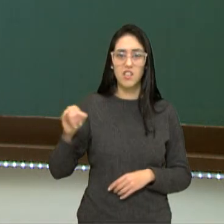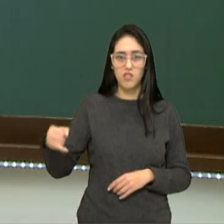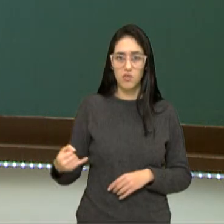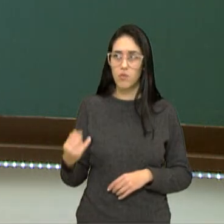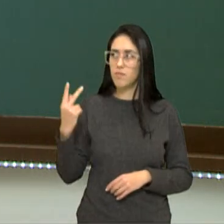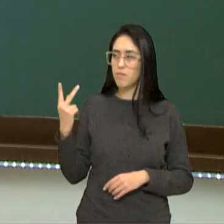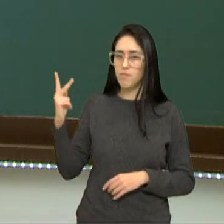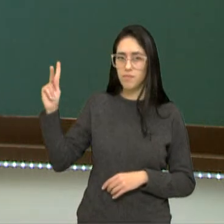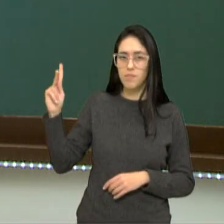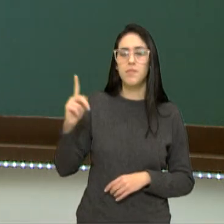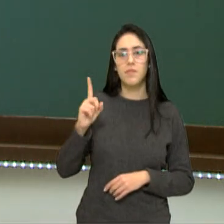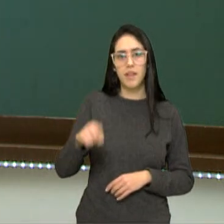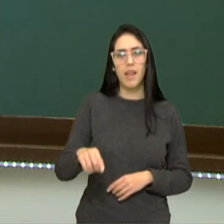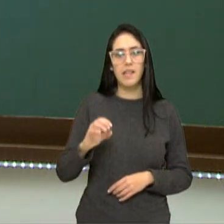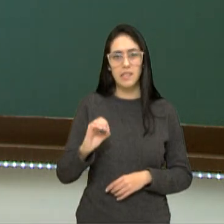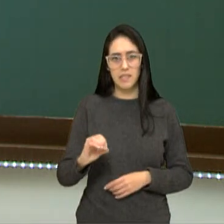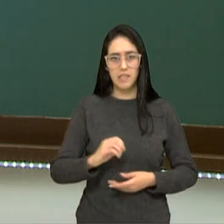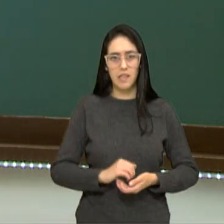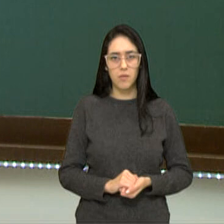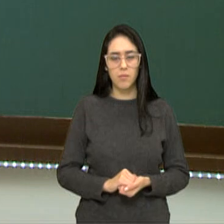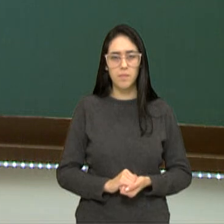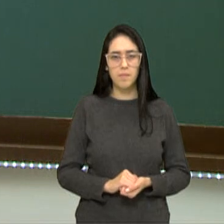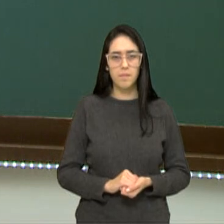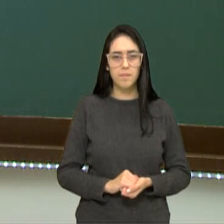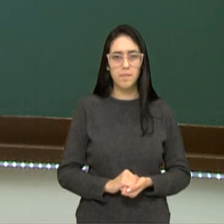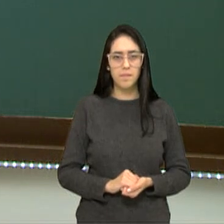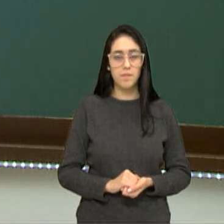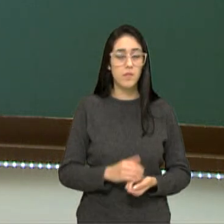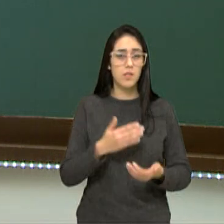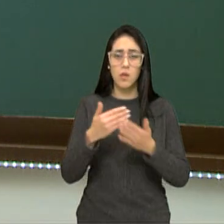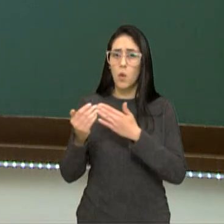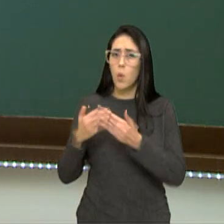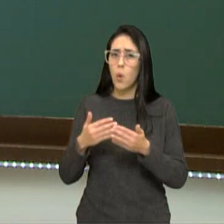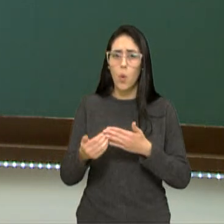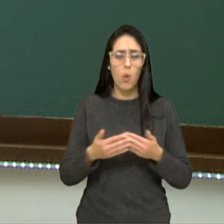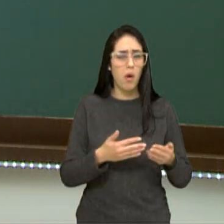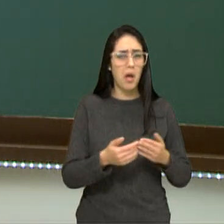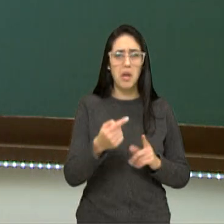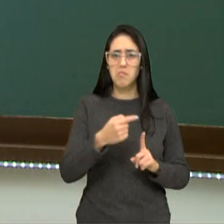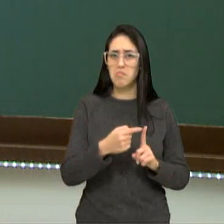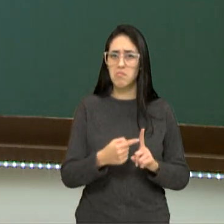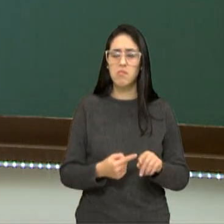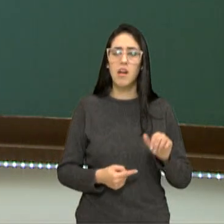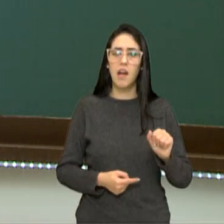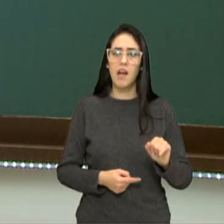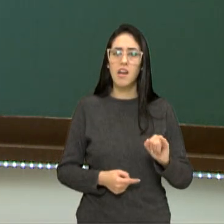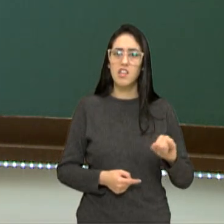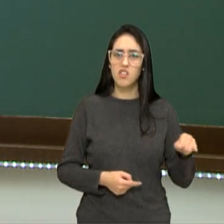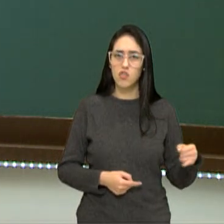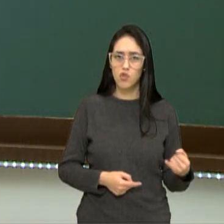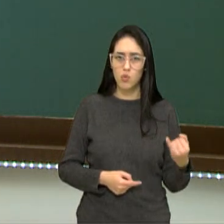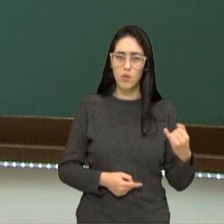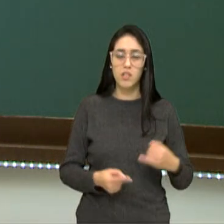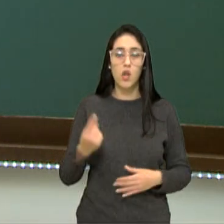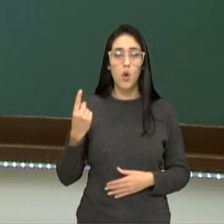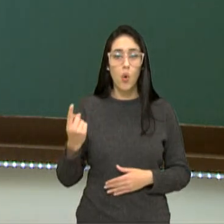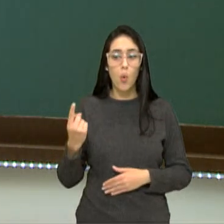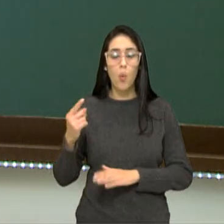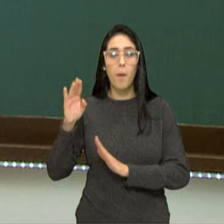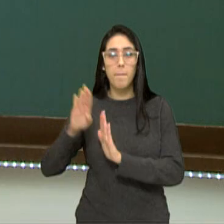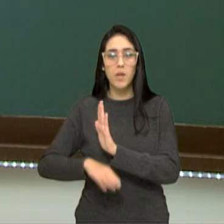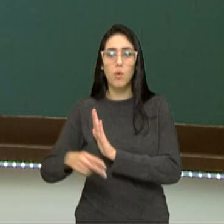matriz serão zero. Quaisquer que sejam I e J, com 1 menor ou igual a